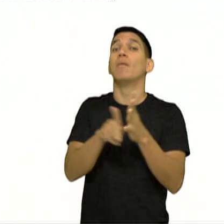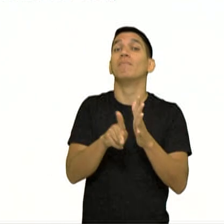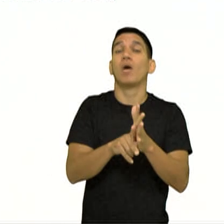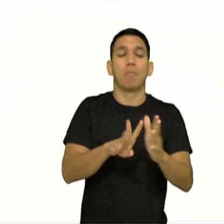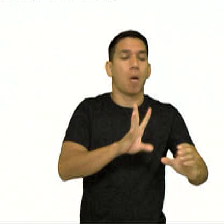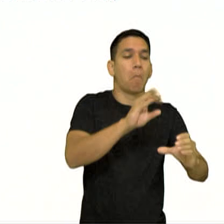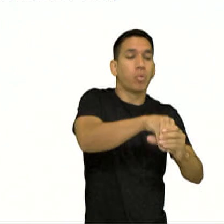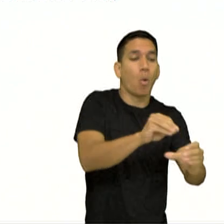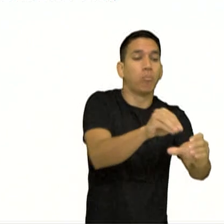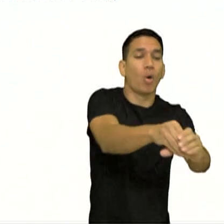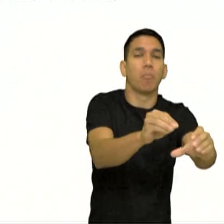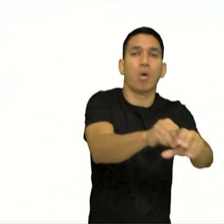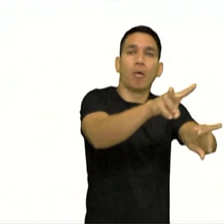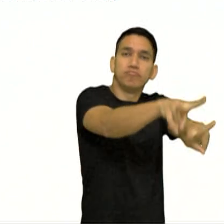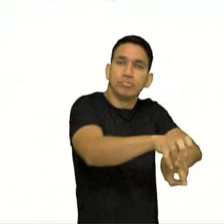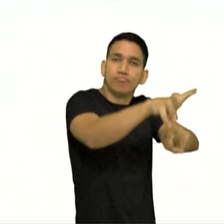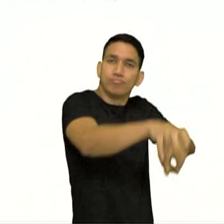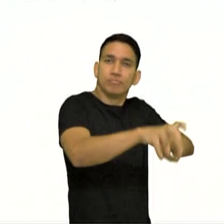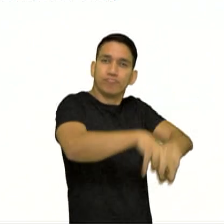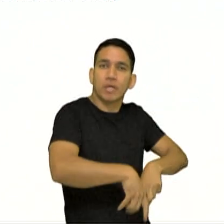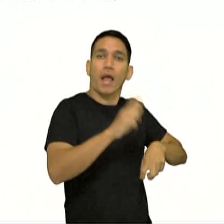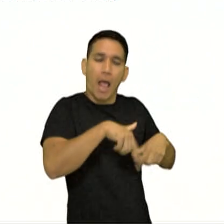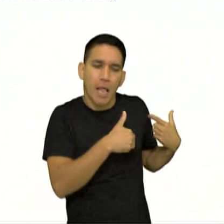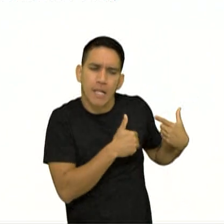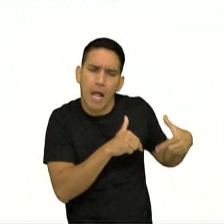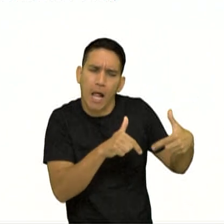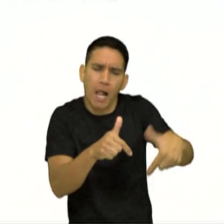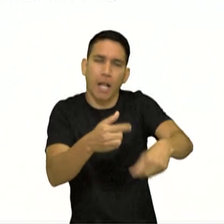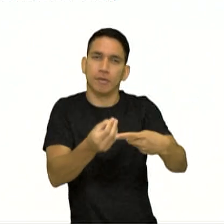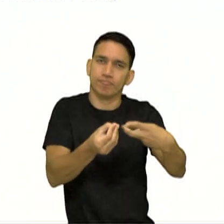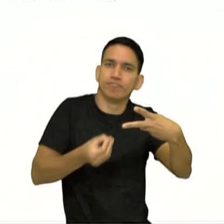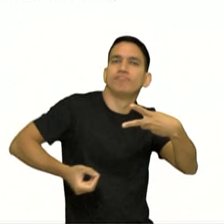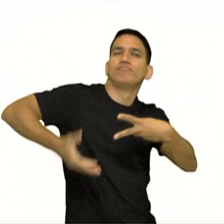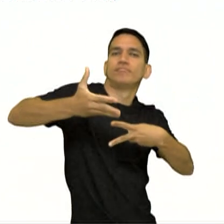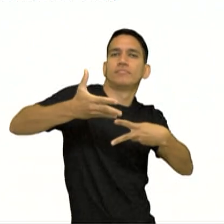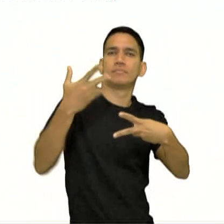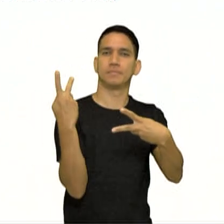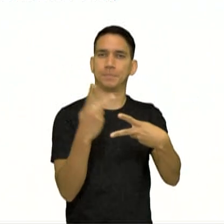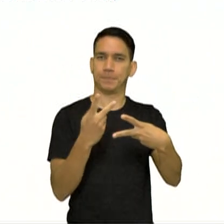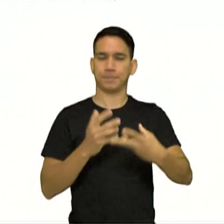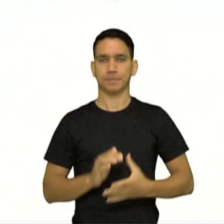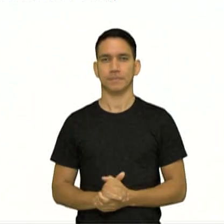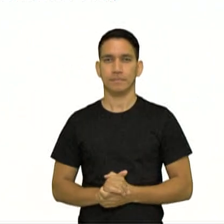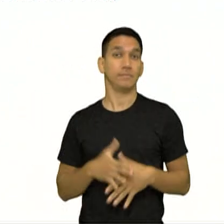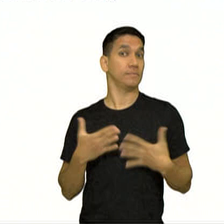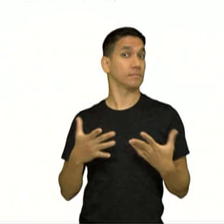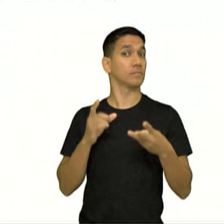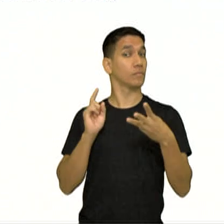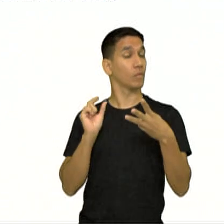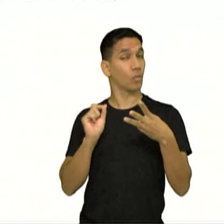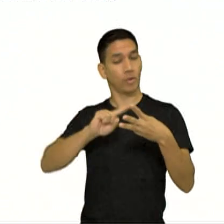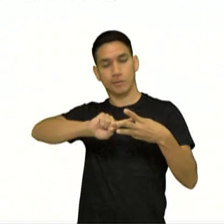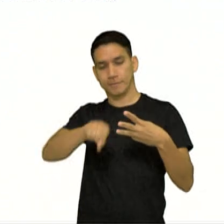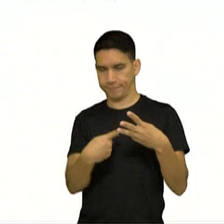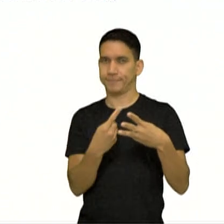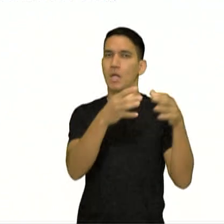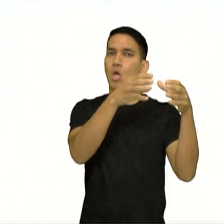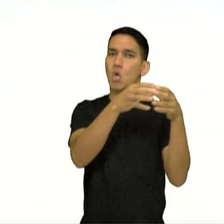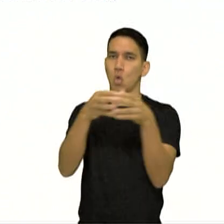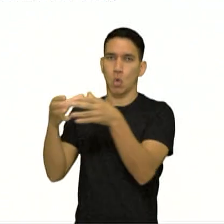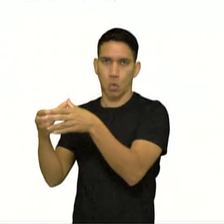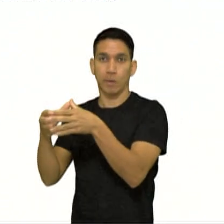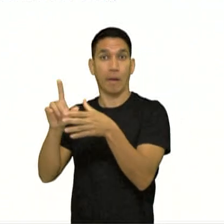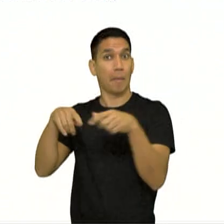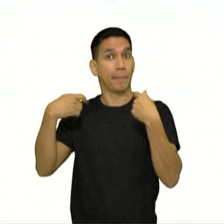lavradores, né, os que vão trabalhar para o restante, para os demais grupos. Então, pessoal, aqui a gente tem que